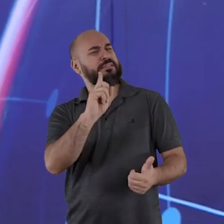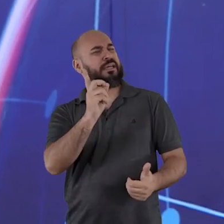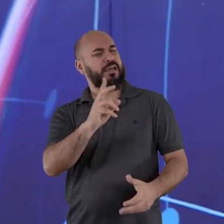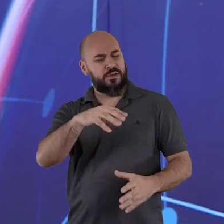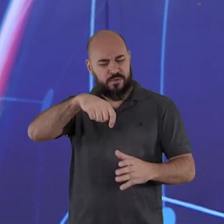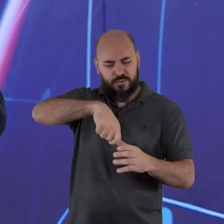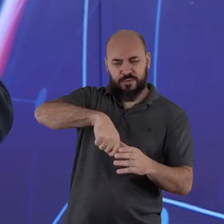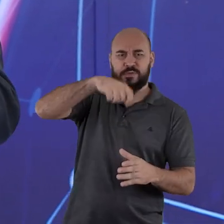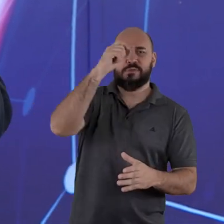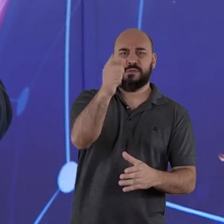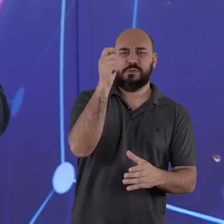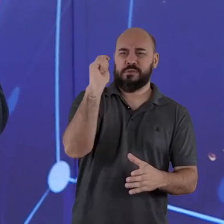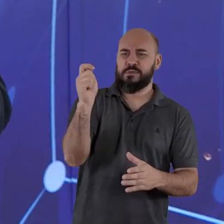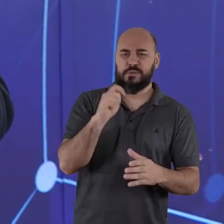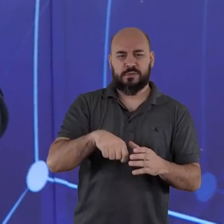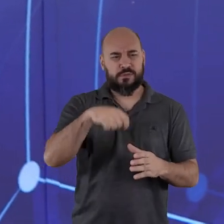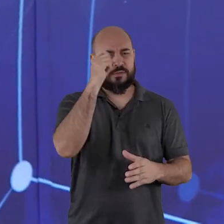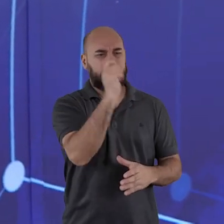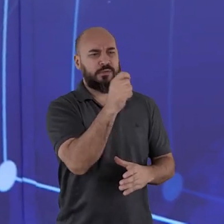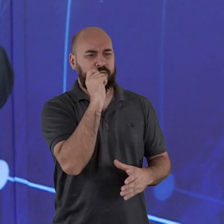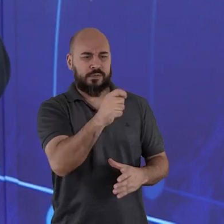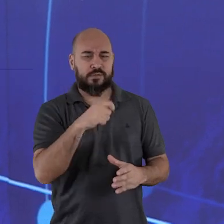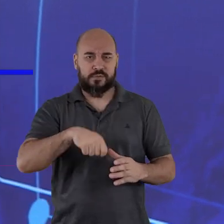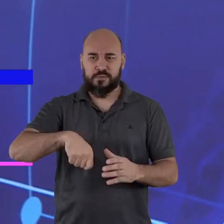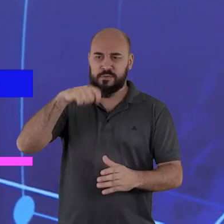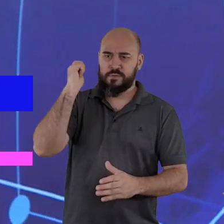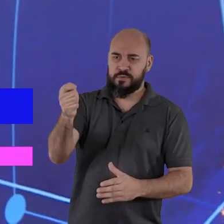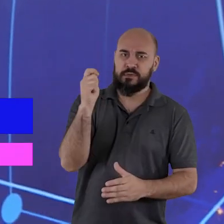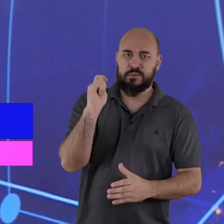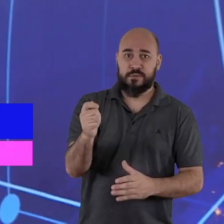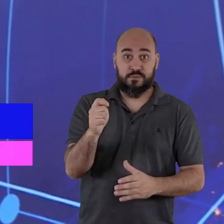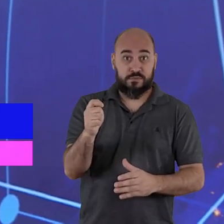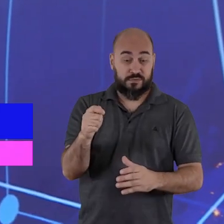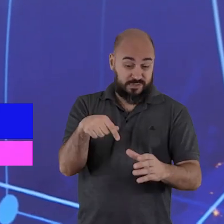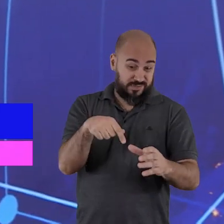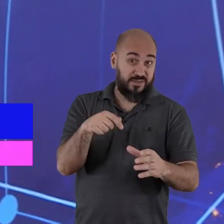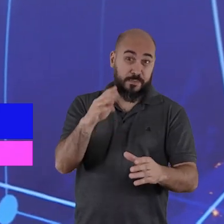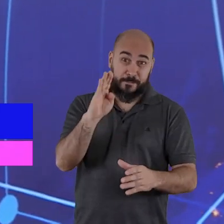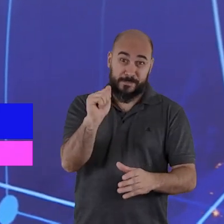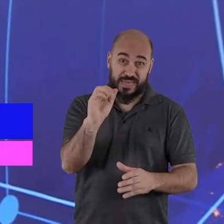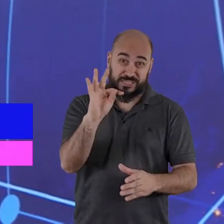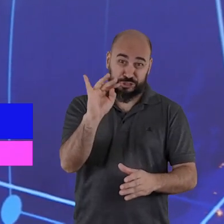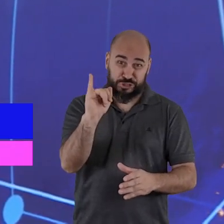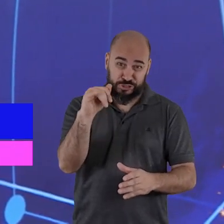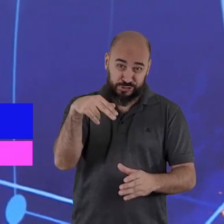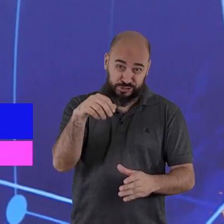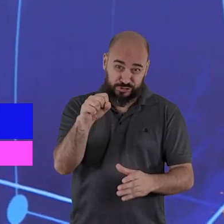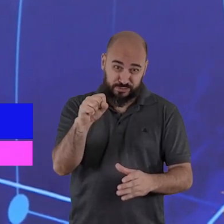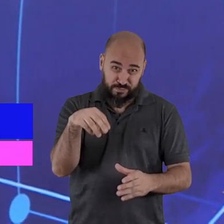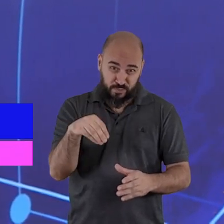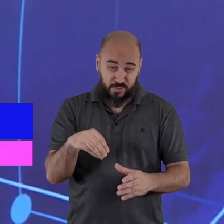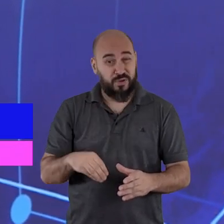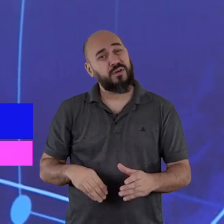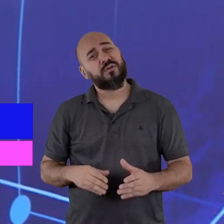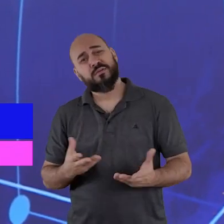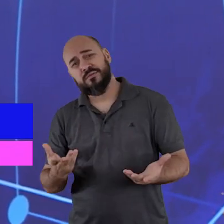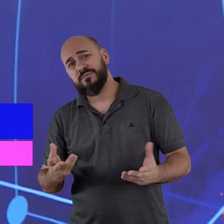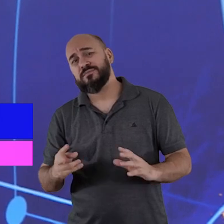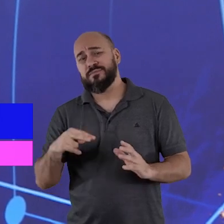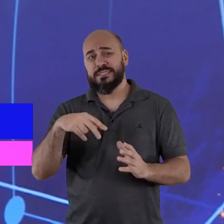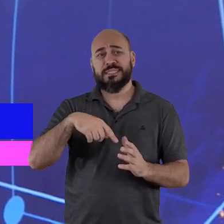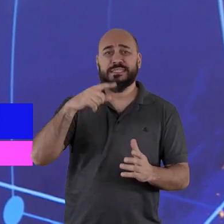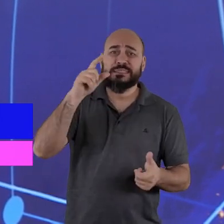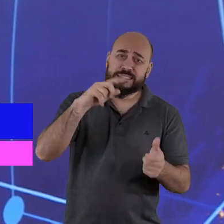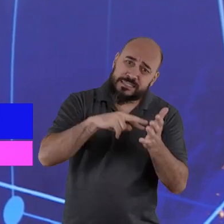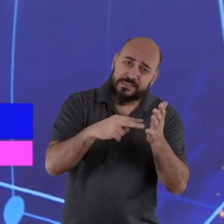batizado. Isso parece até contraditório, porque a palavra batismo vem do grego baptizo, que significa mergulhar.